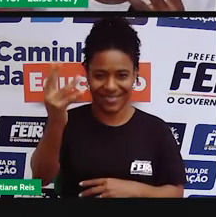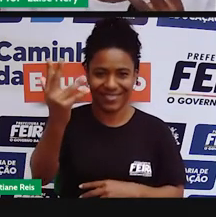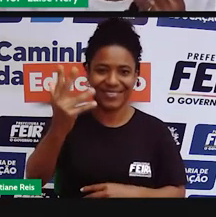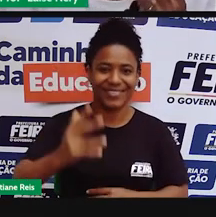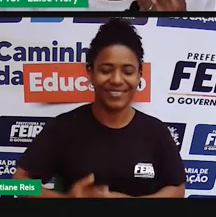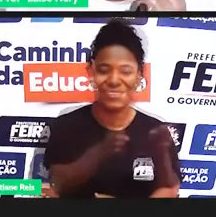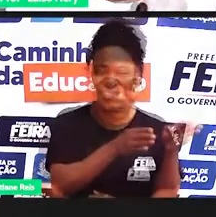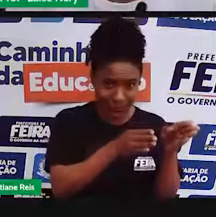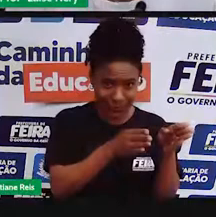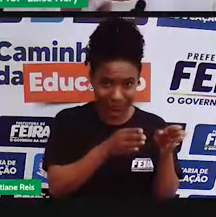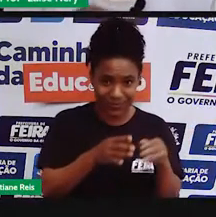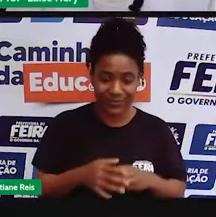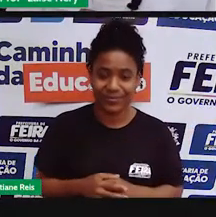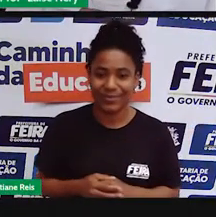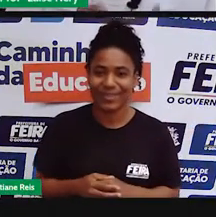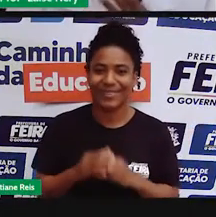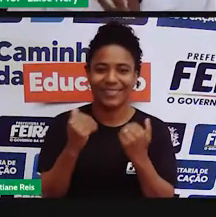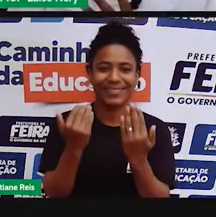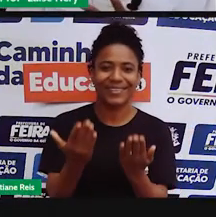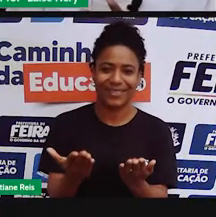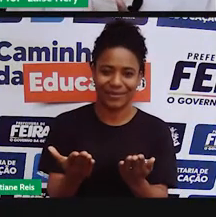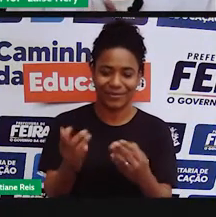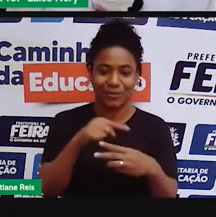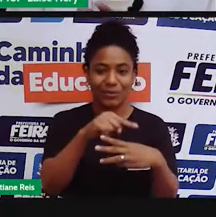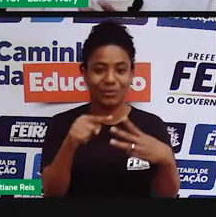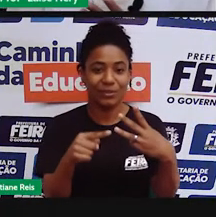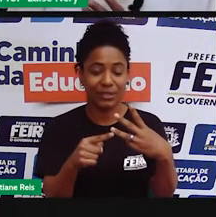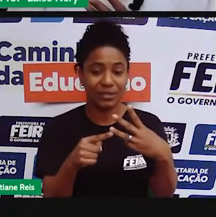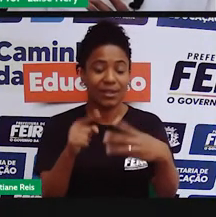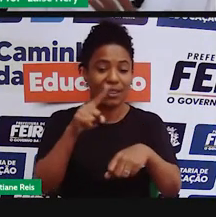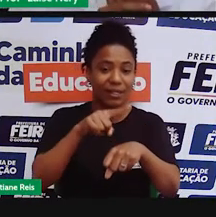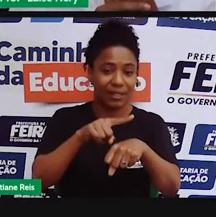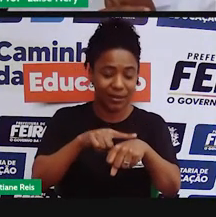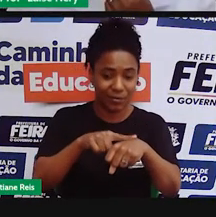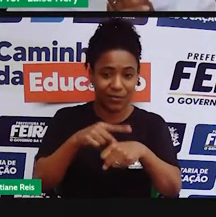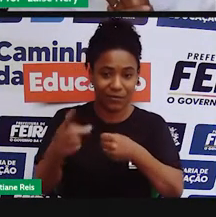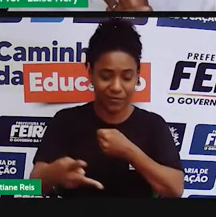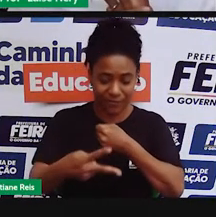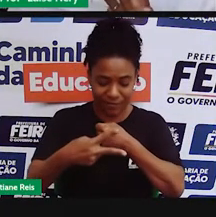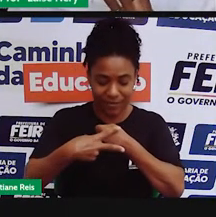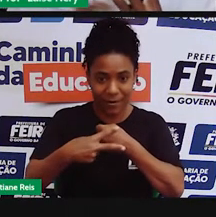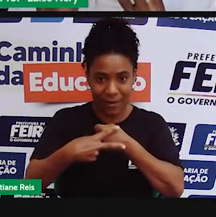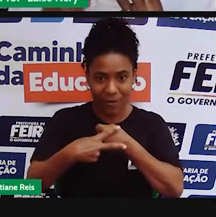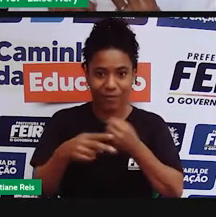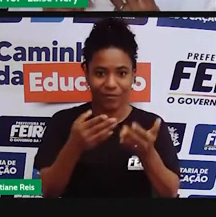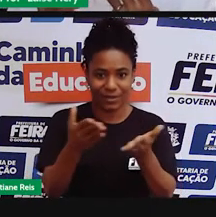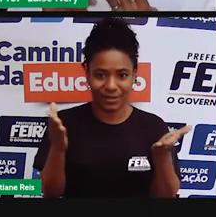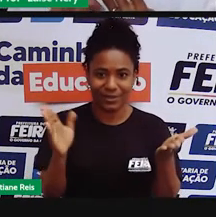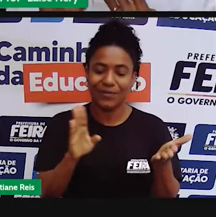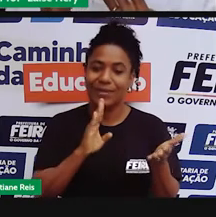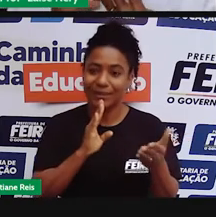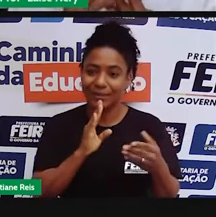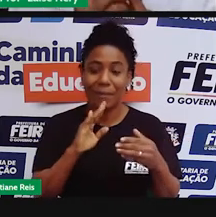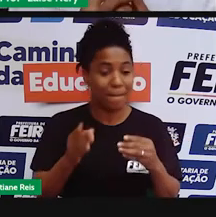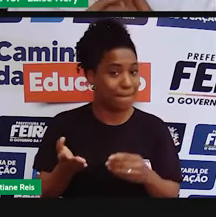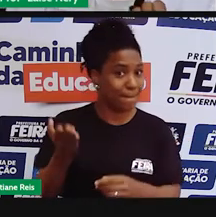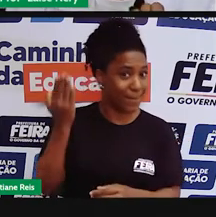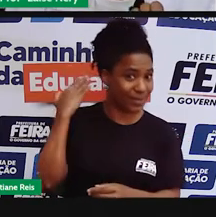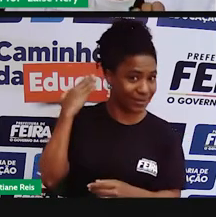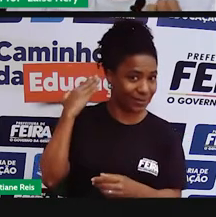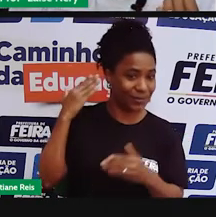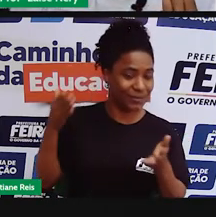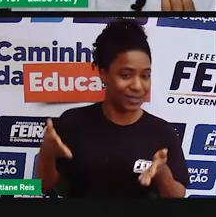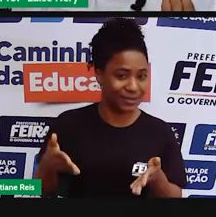vai ocorrer. Então, esses são os três tempos verbais que vocês devem conhecer: passado, presente e